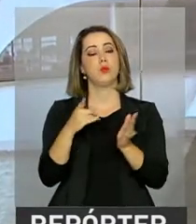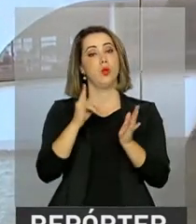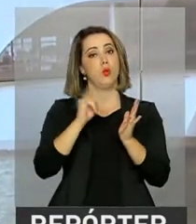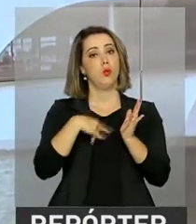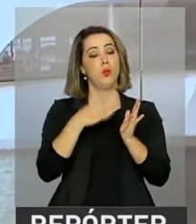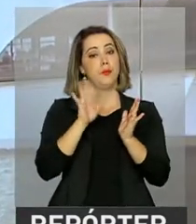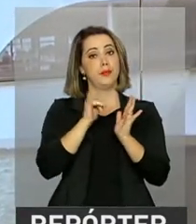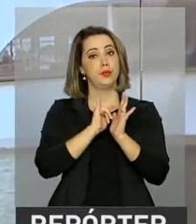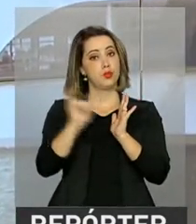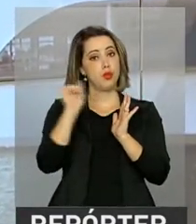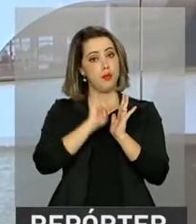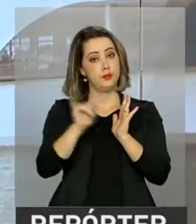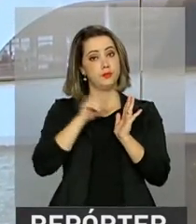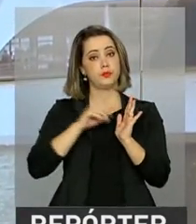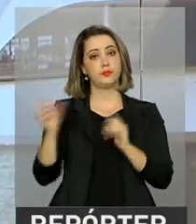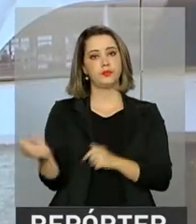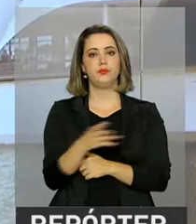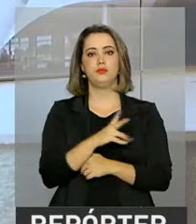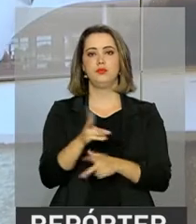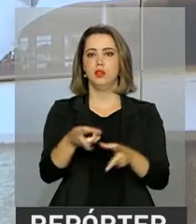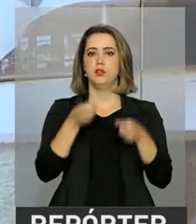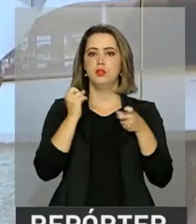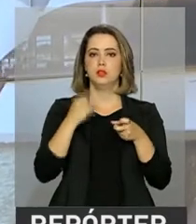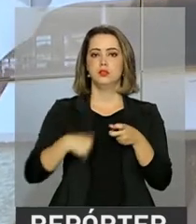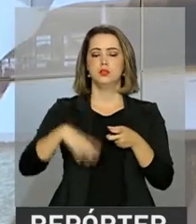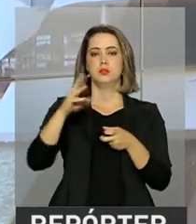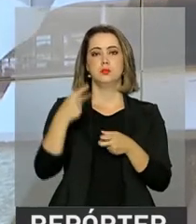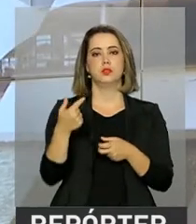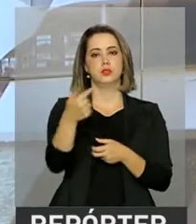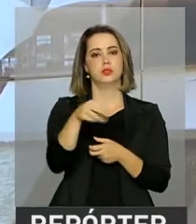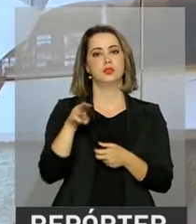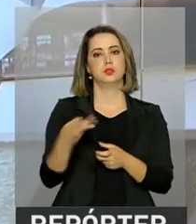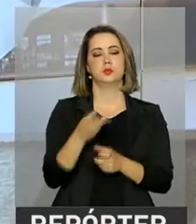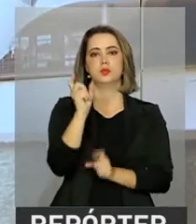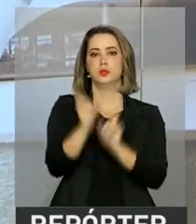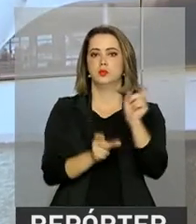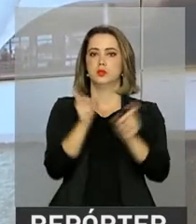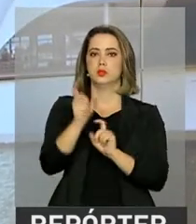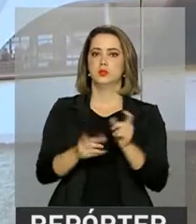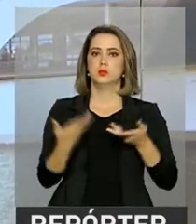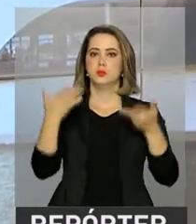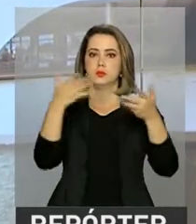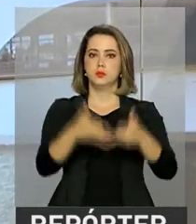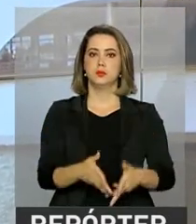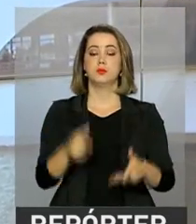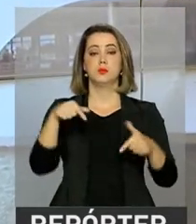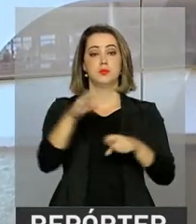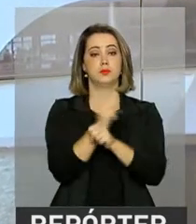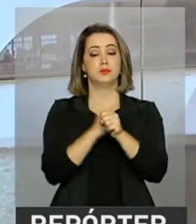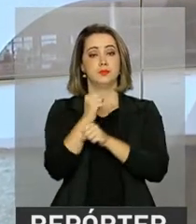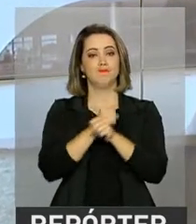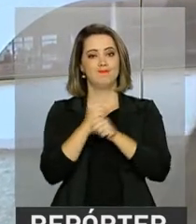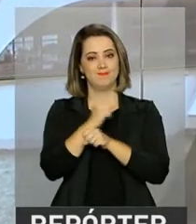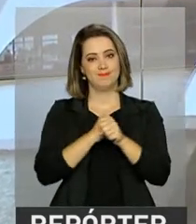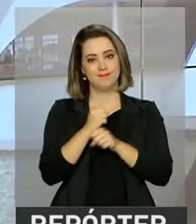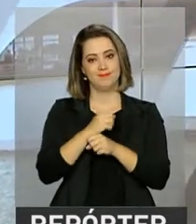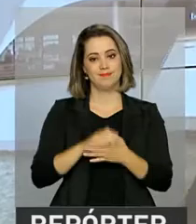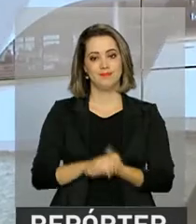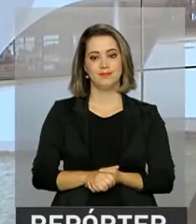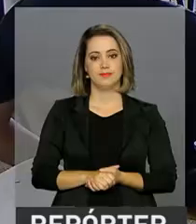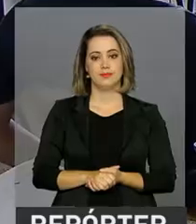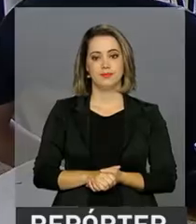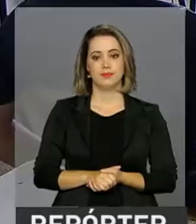edital já foi publicado e tem novidades a expectativa é de que mais de 7 milhões de candidatos participam da edição deste